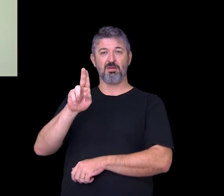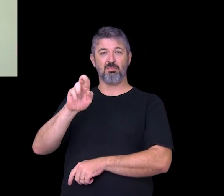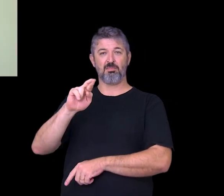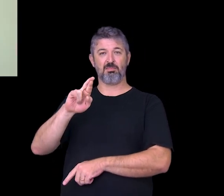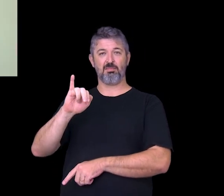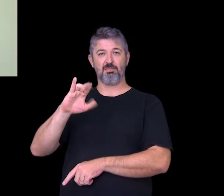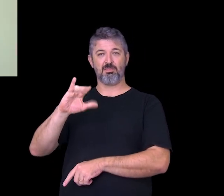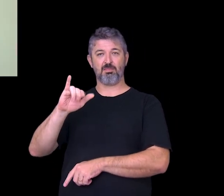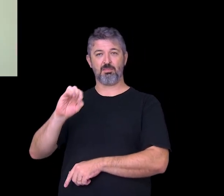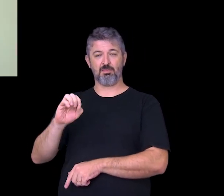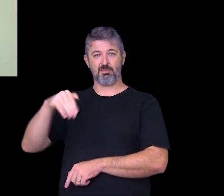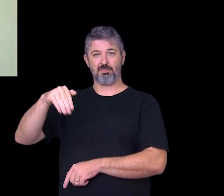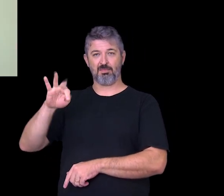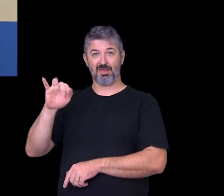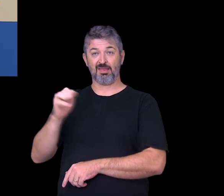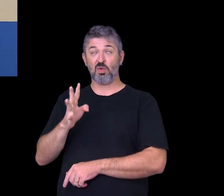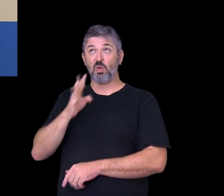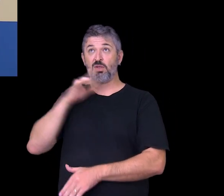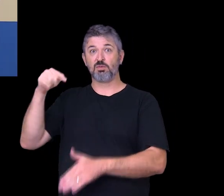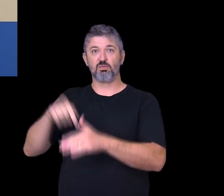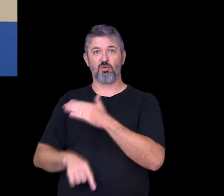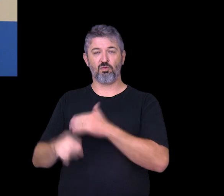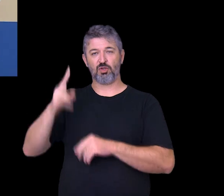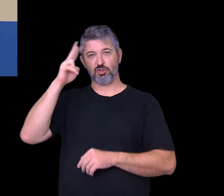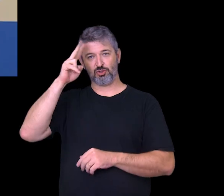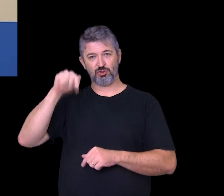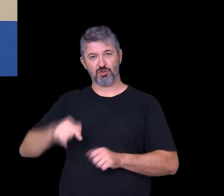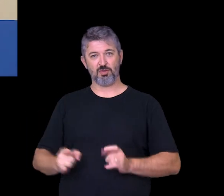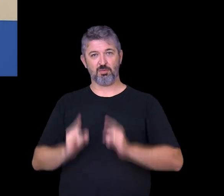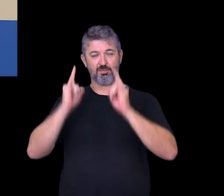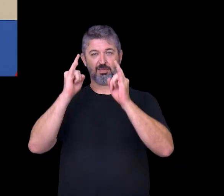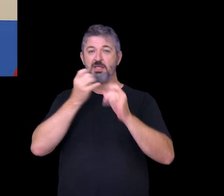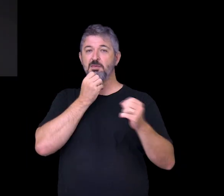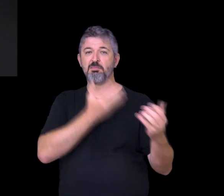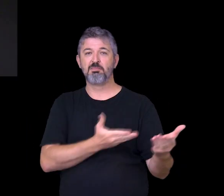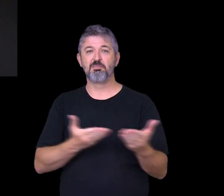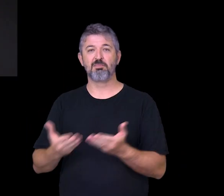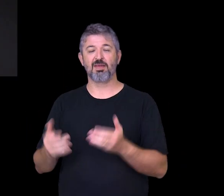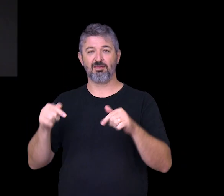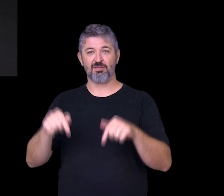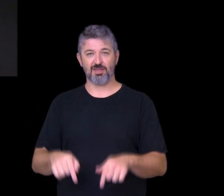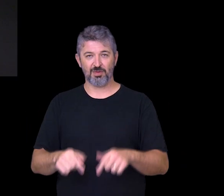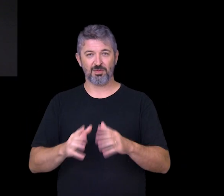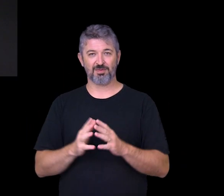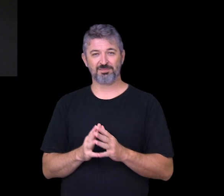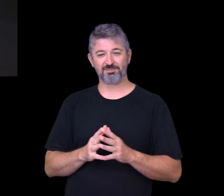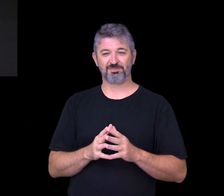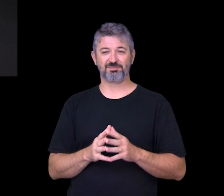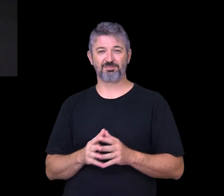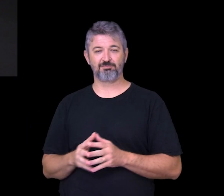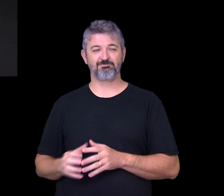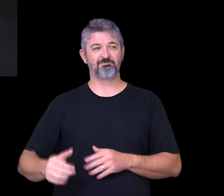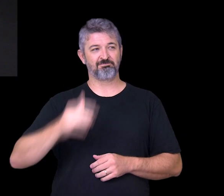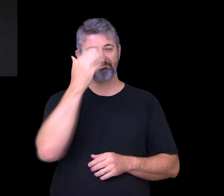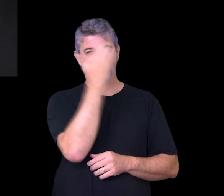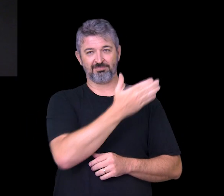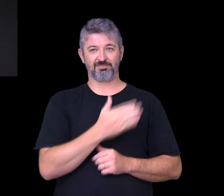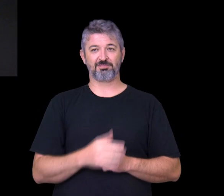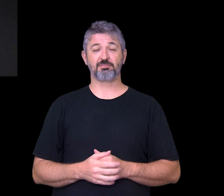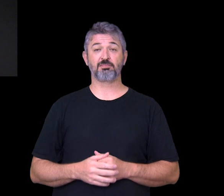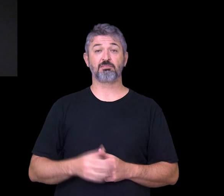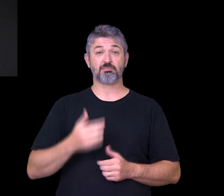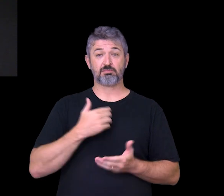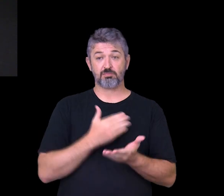da história desse prédio. Seja bem-vindo ao Ponto de Vista, Maurício. Muito obrigado, William. Eu vou começar